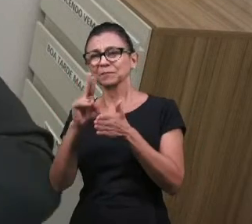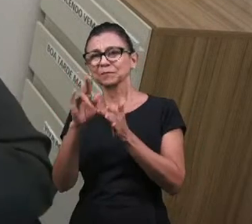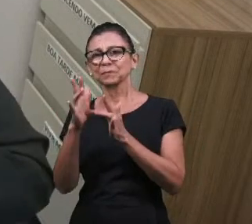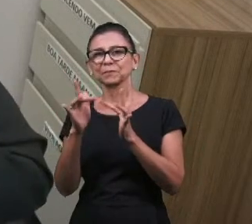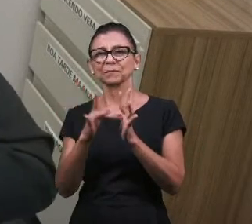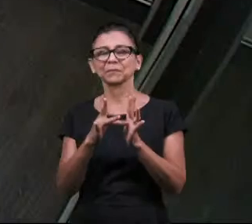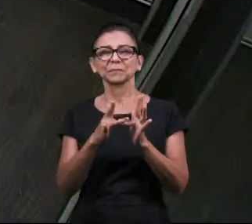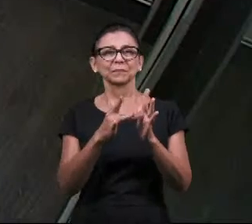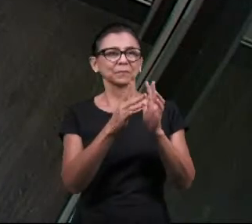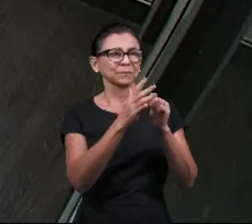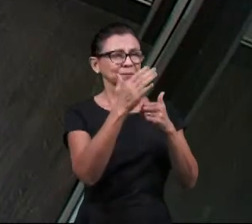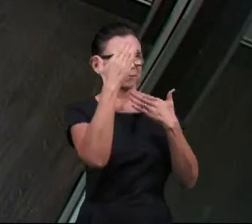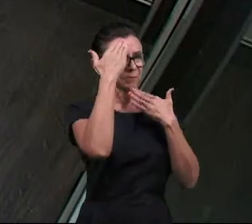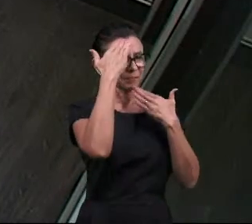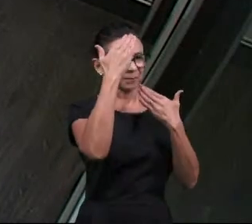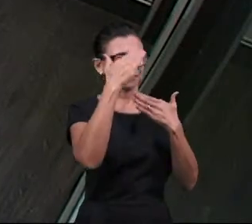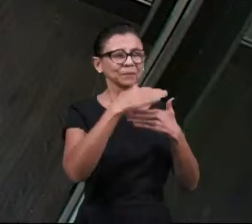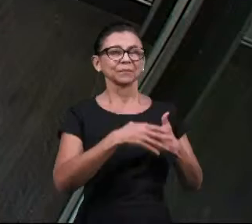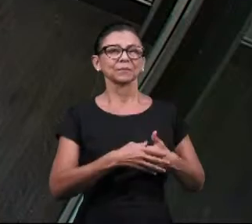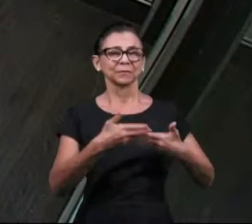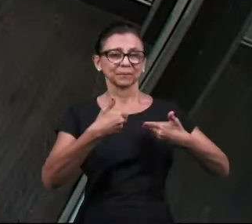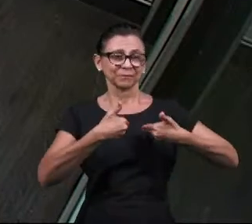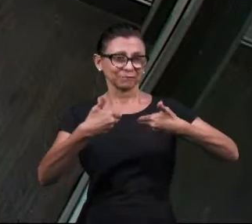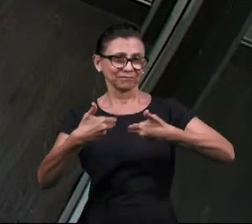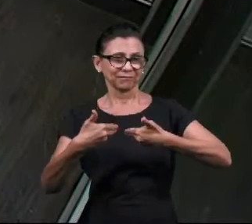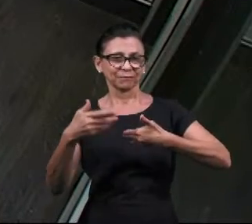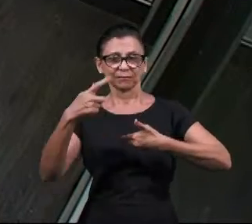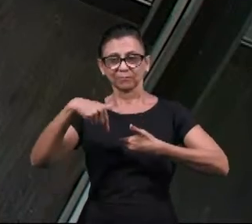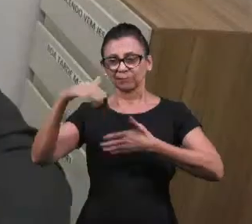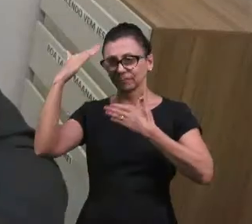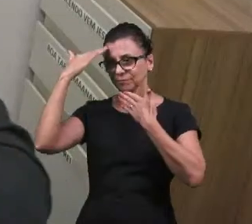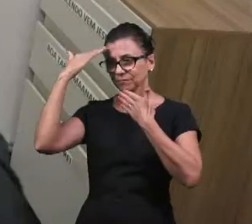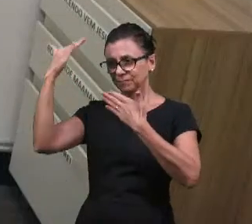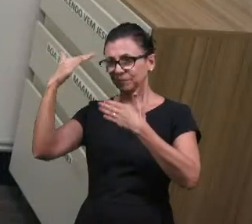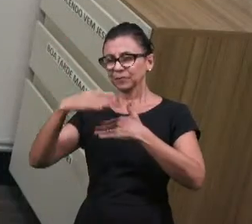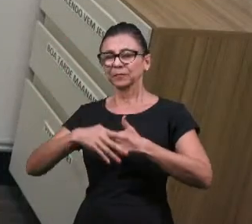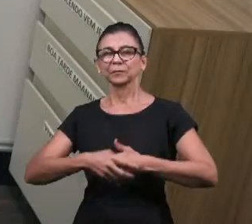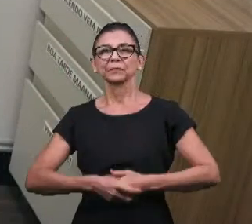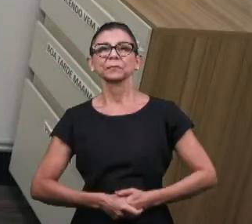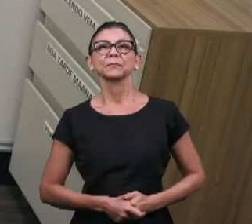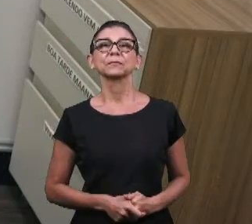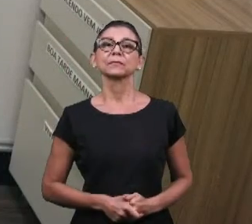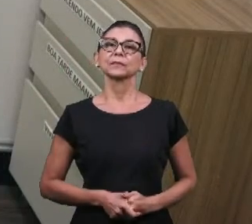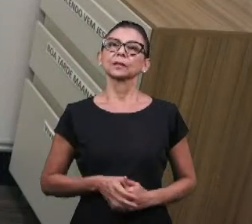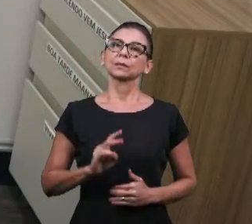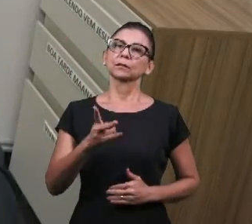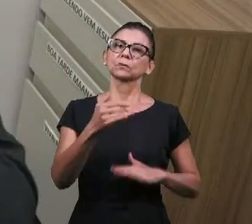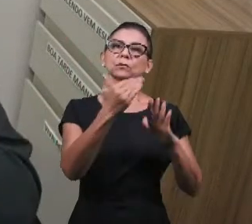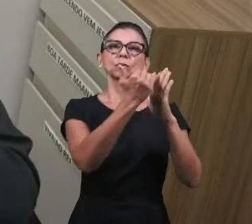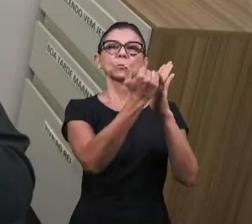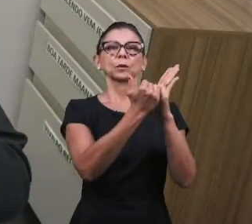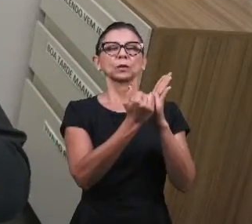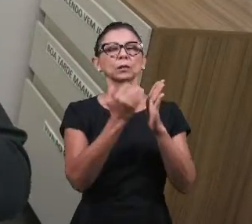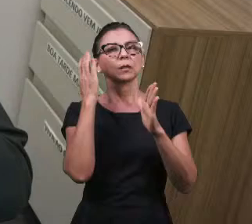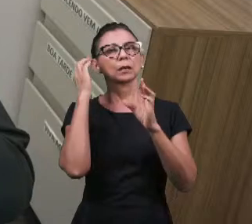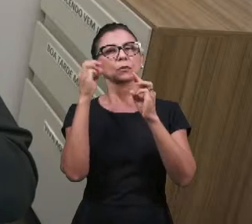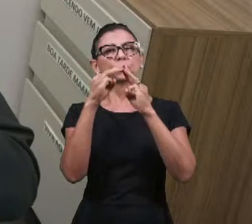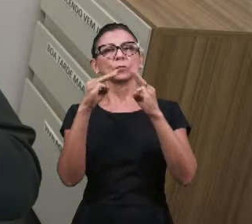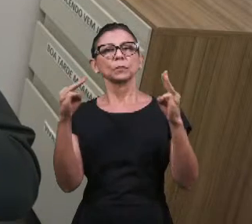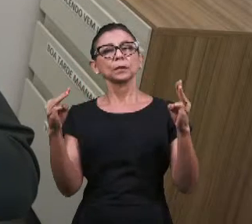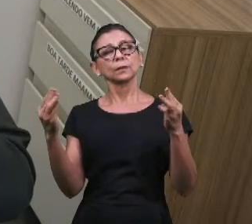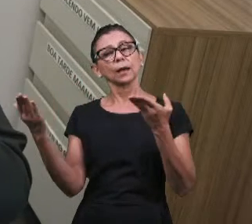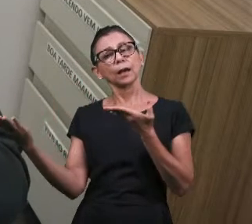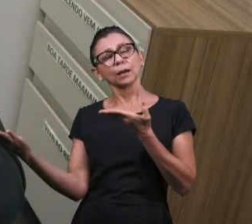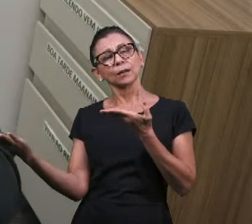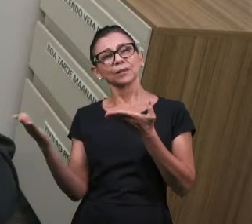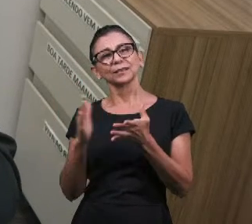Jorge. Obrigado pelo convite. Imagina, nós que agradecemos. Muito bem, a programação segue aqui na Rádio Manaim. O pastor, ele vai seguindo,